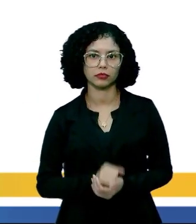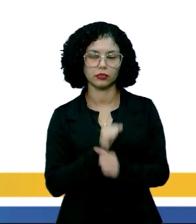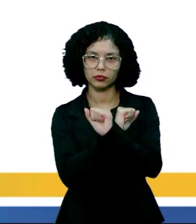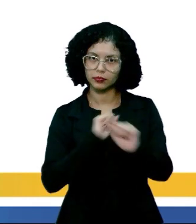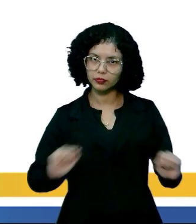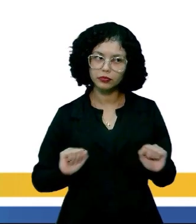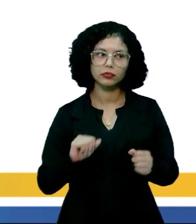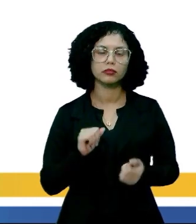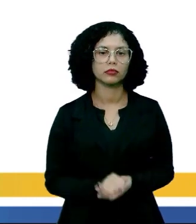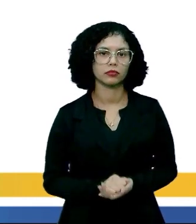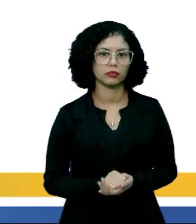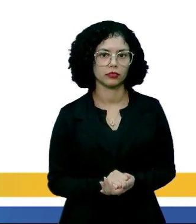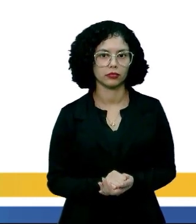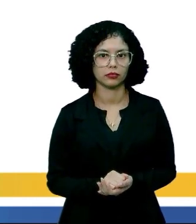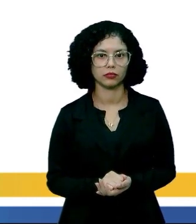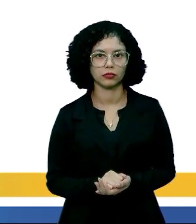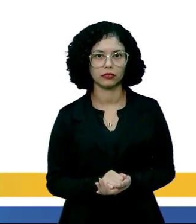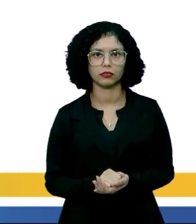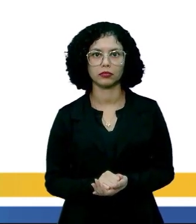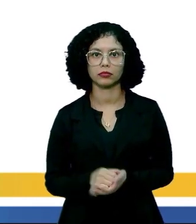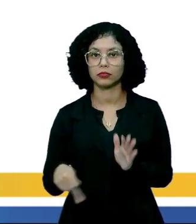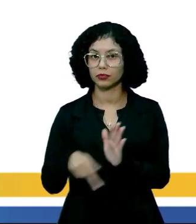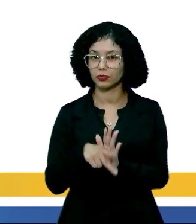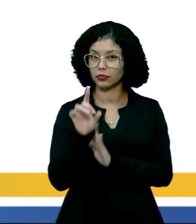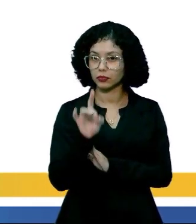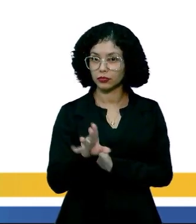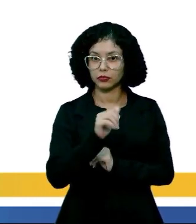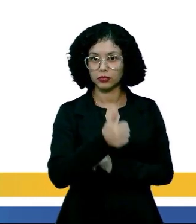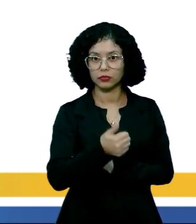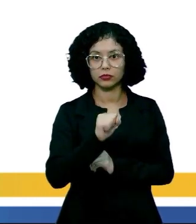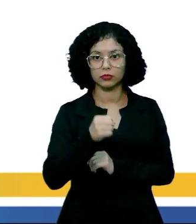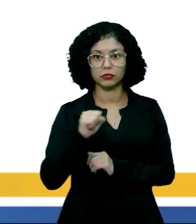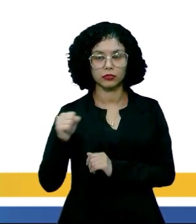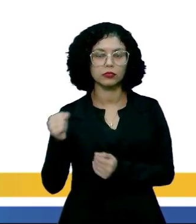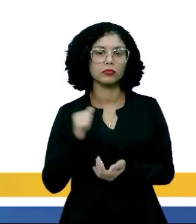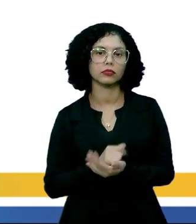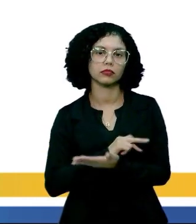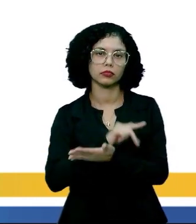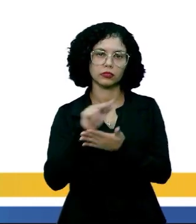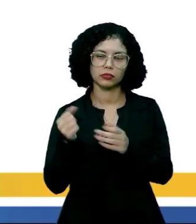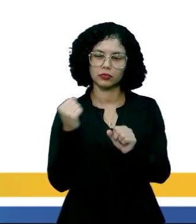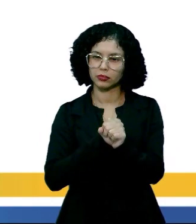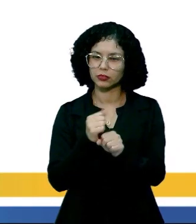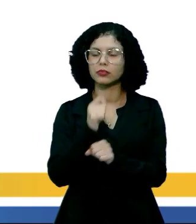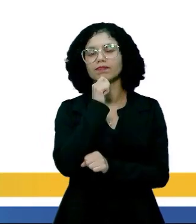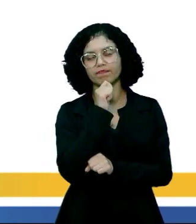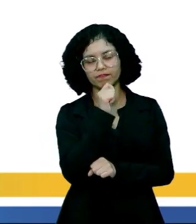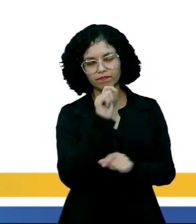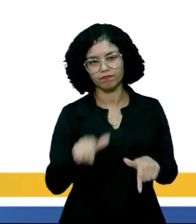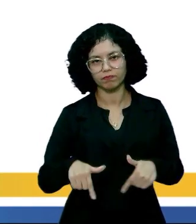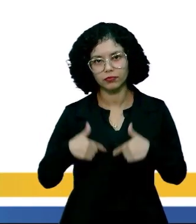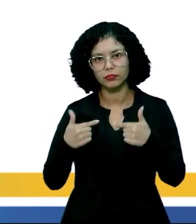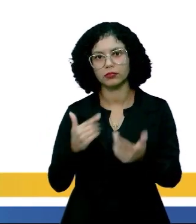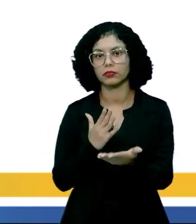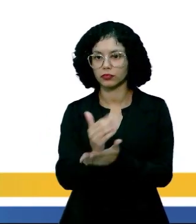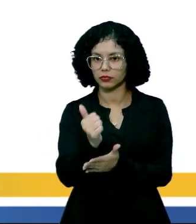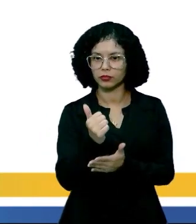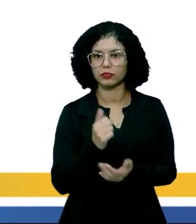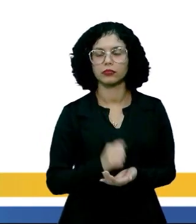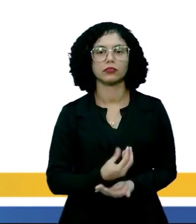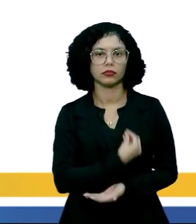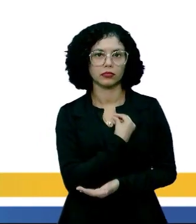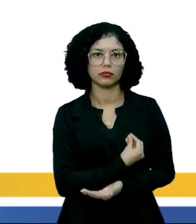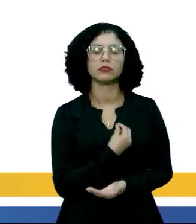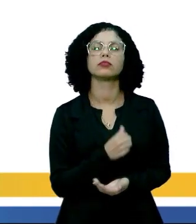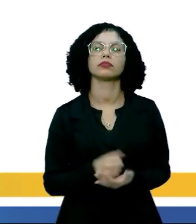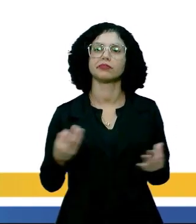a abolição da escravidão, ela não se deu apenas em 1888, né? Foram muitos anos ainda de luta e conquista para a